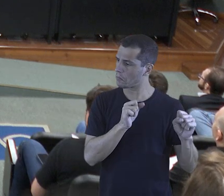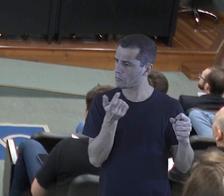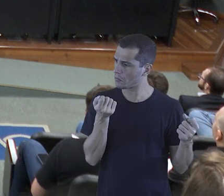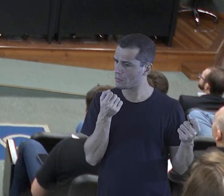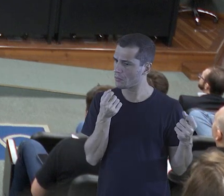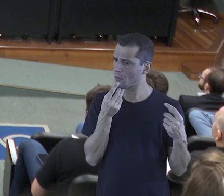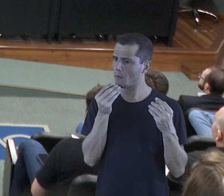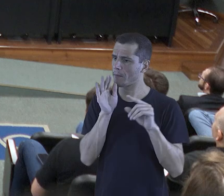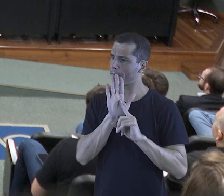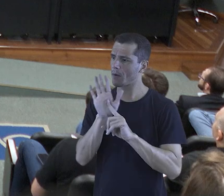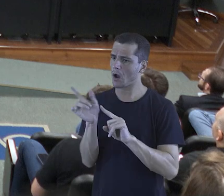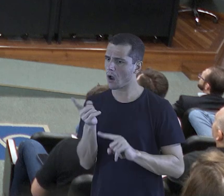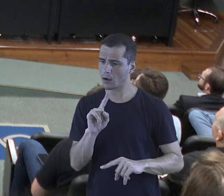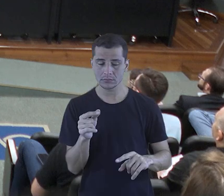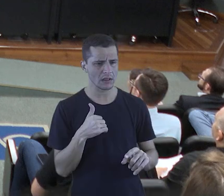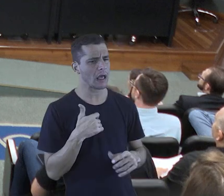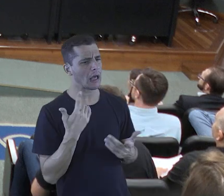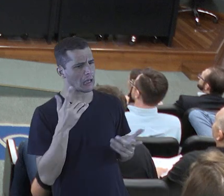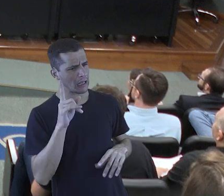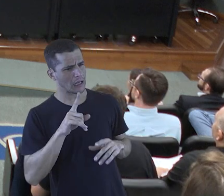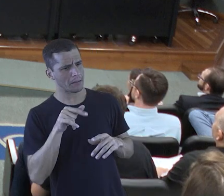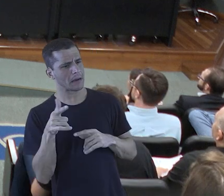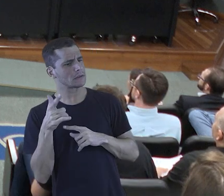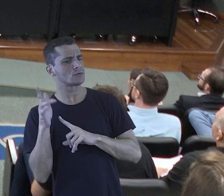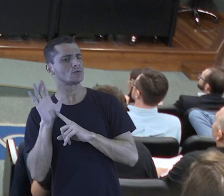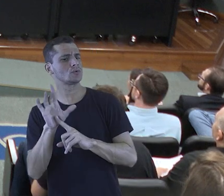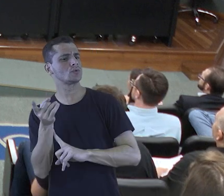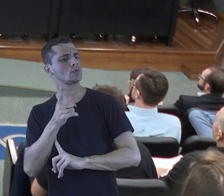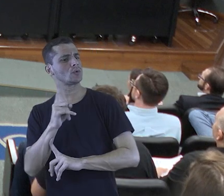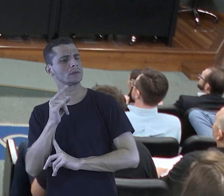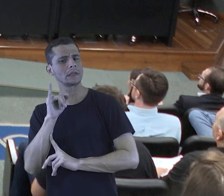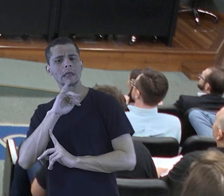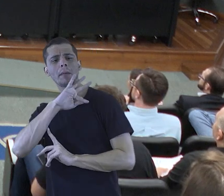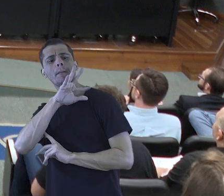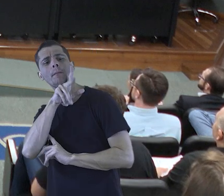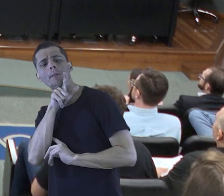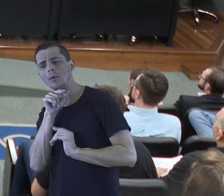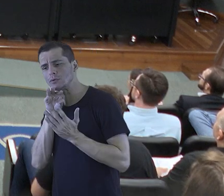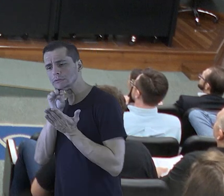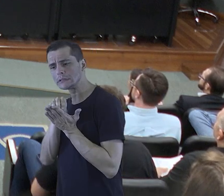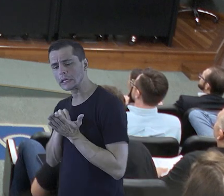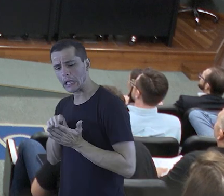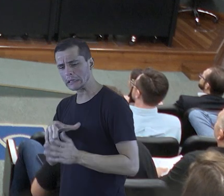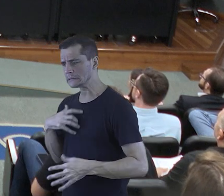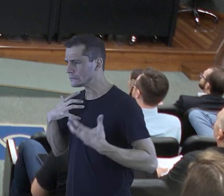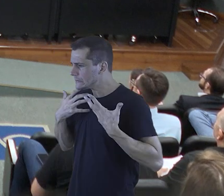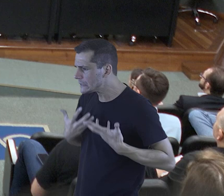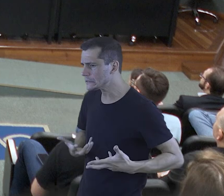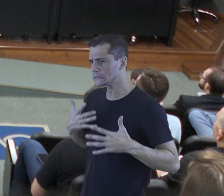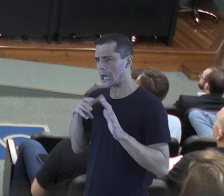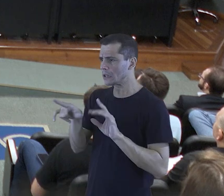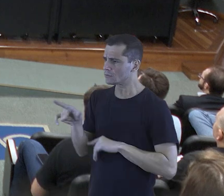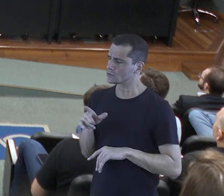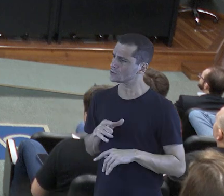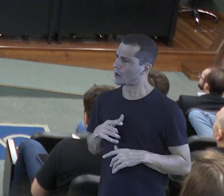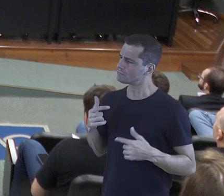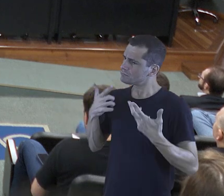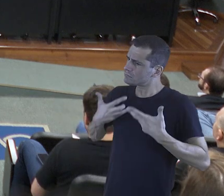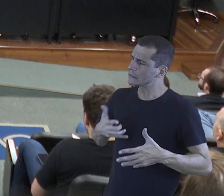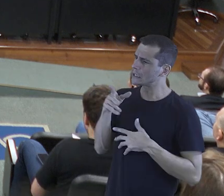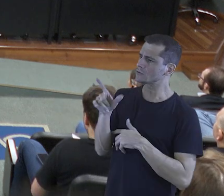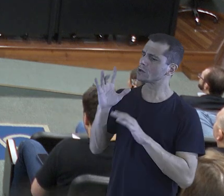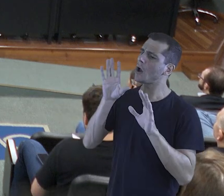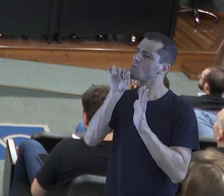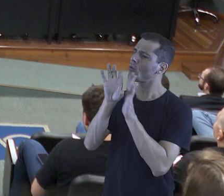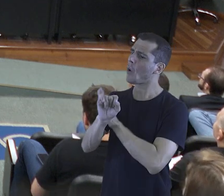saque no caixa automática nesse período. É que eu tenho outra fonte de renda. Isso não está constando na sua declaração do imposto de renda. A menos que seja